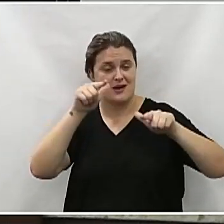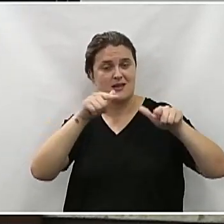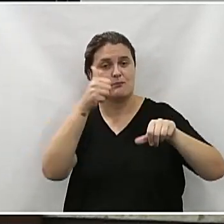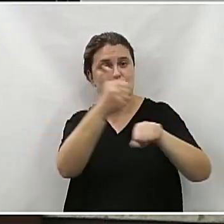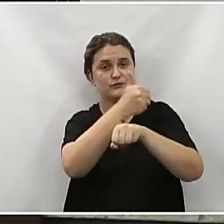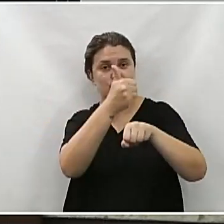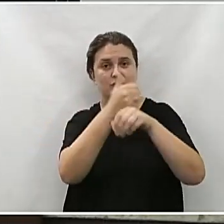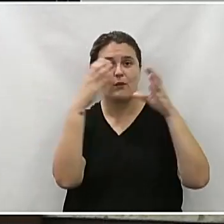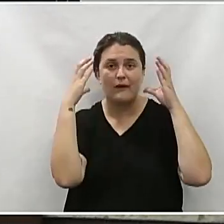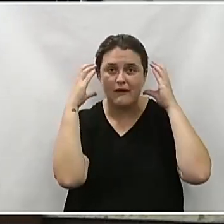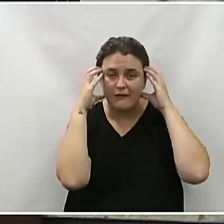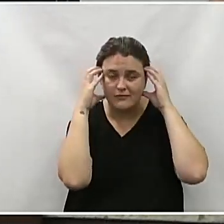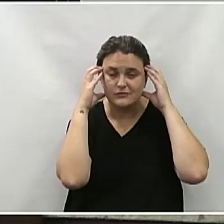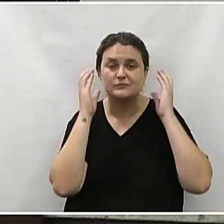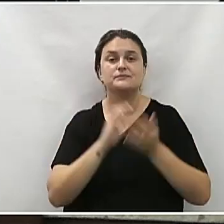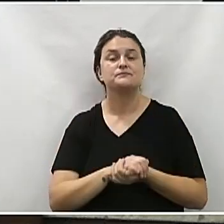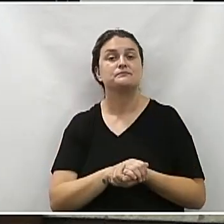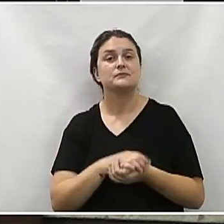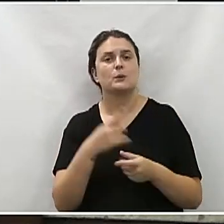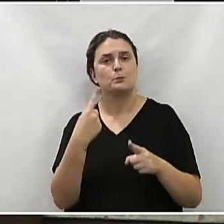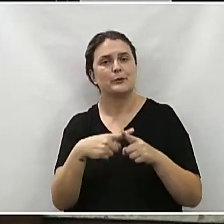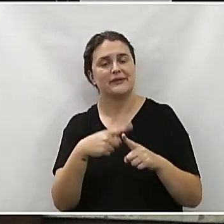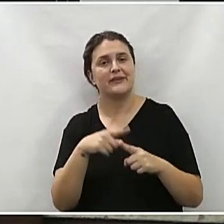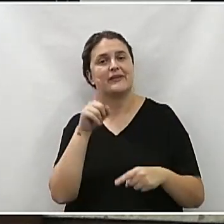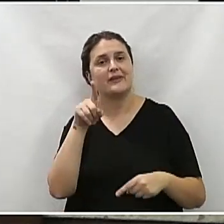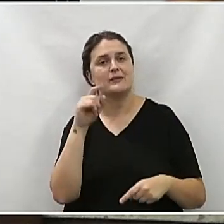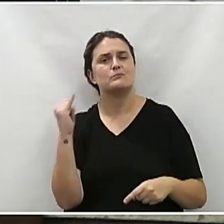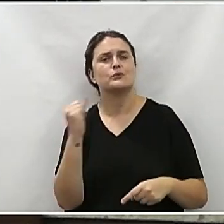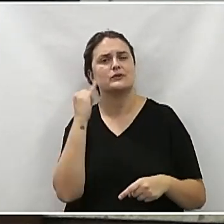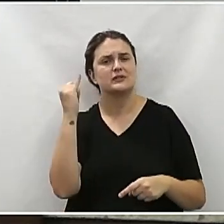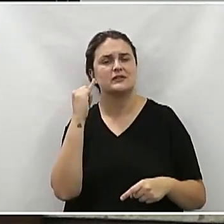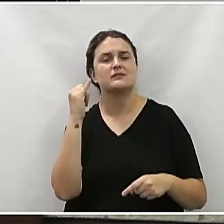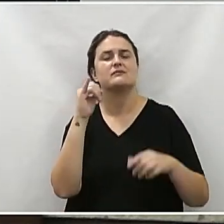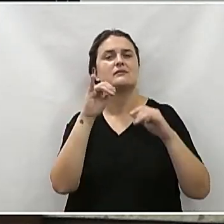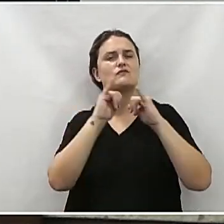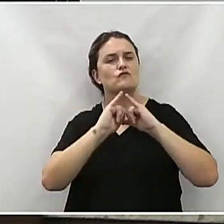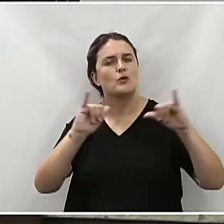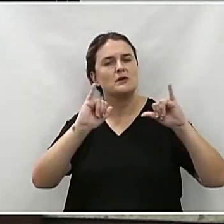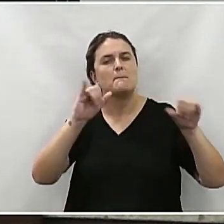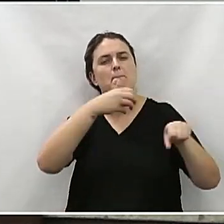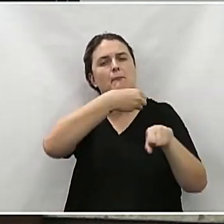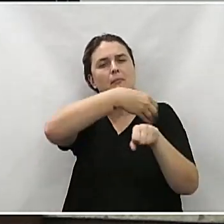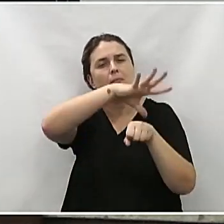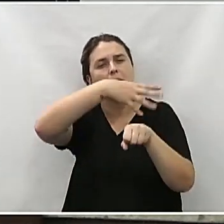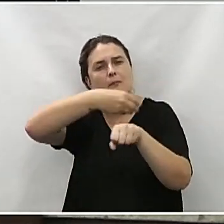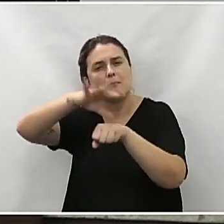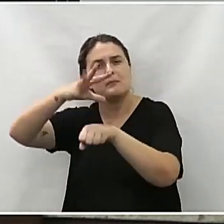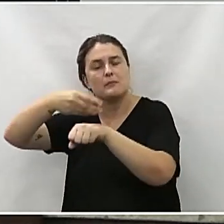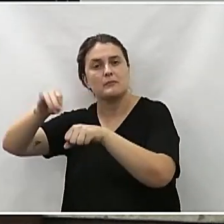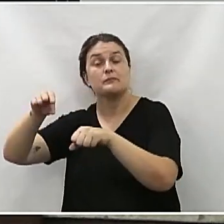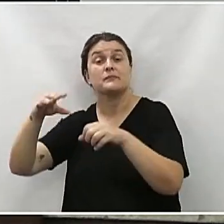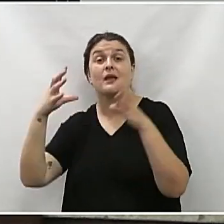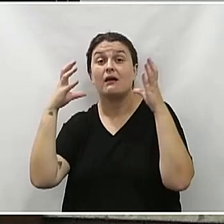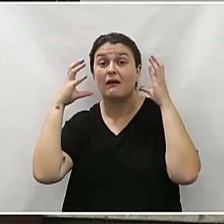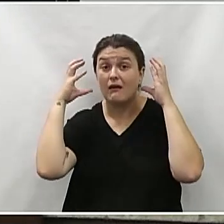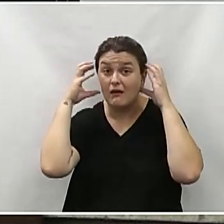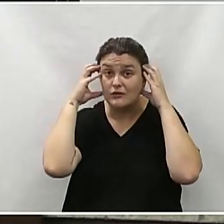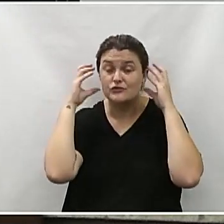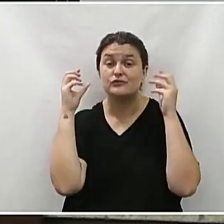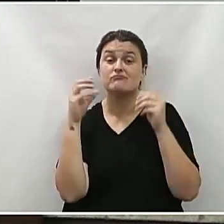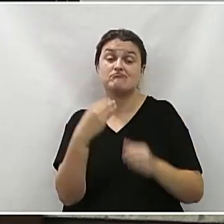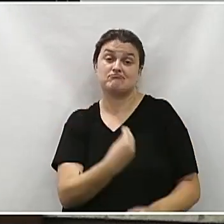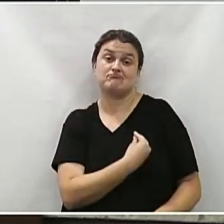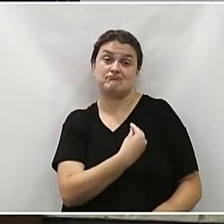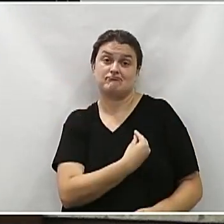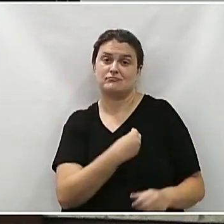veículo de comunicação porque é muito importante todas as informações e o rádio faz parte